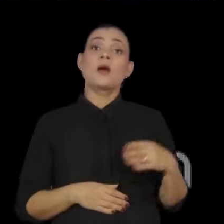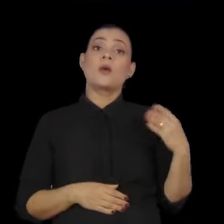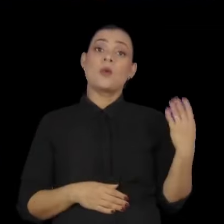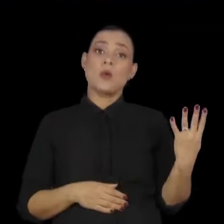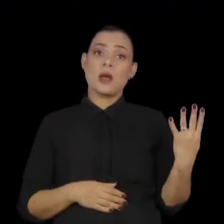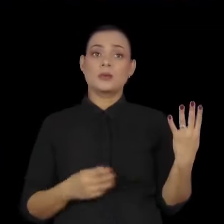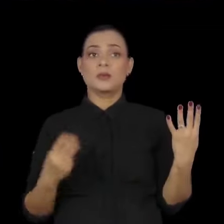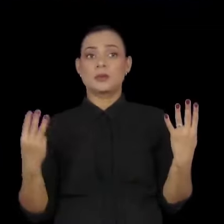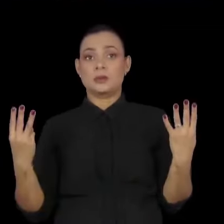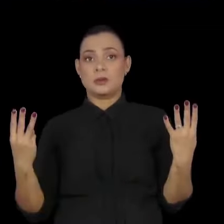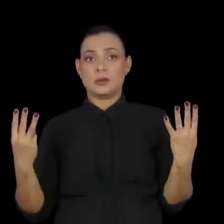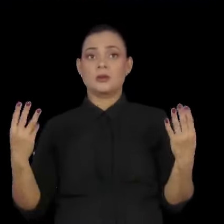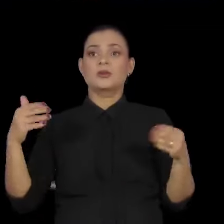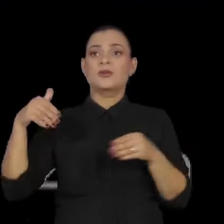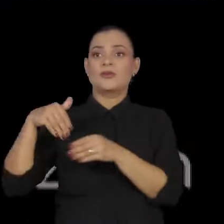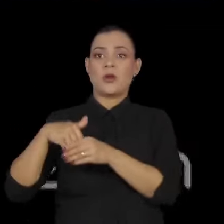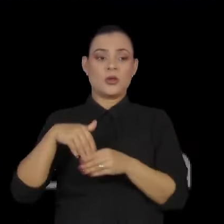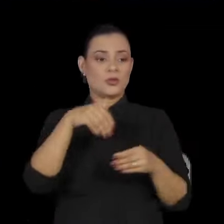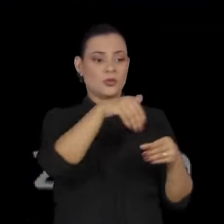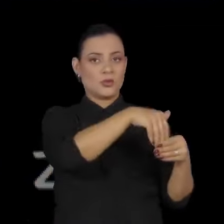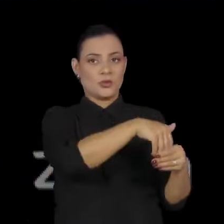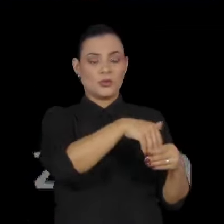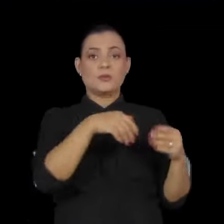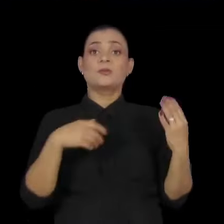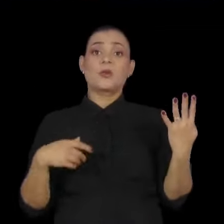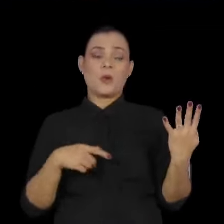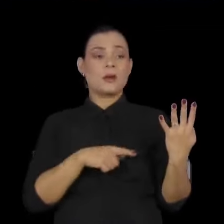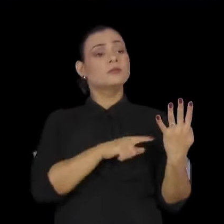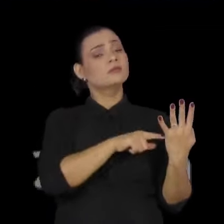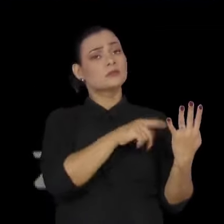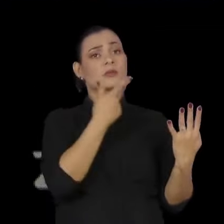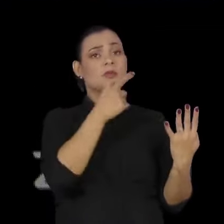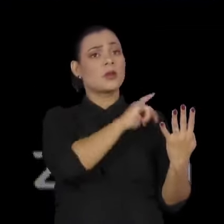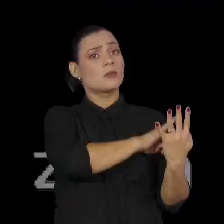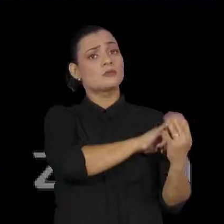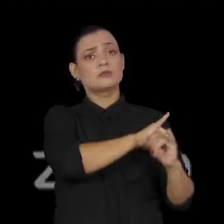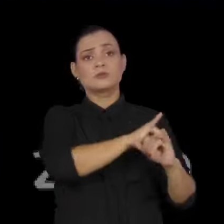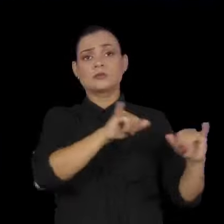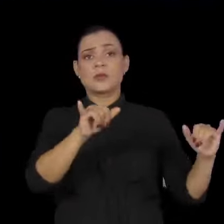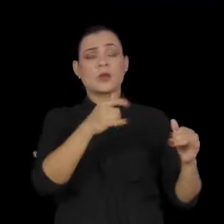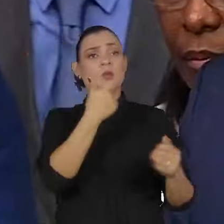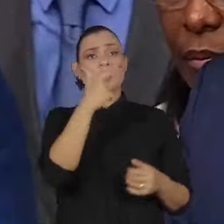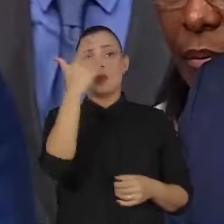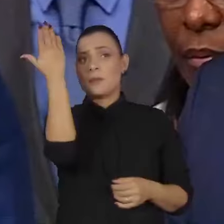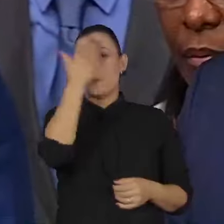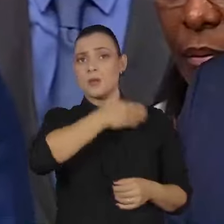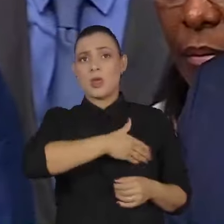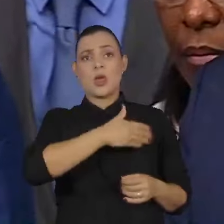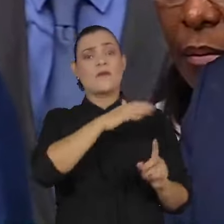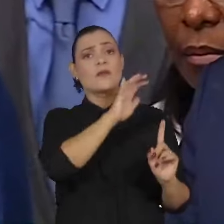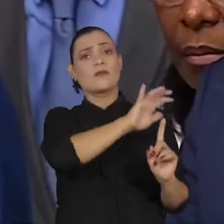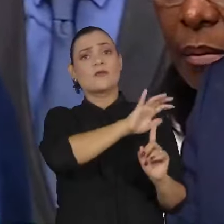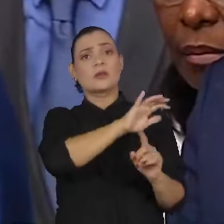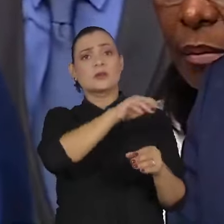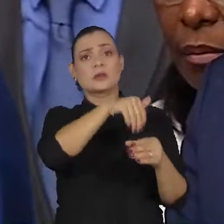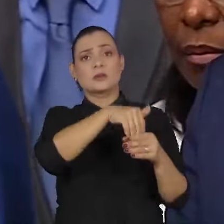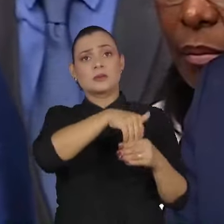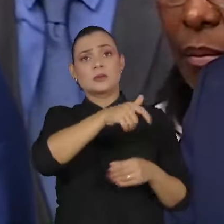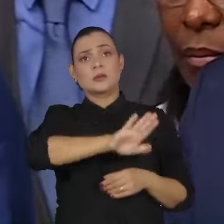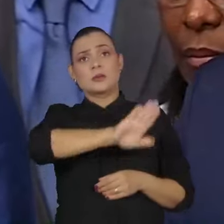três os magistrados entenderam que não há provas de que as contratações impactaram na reeleição do